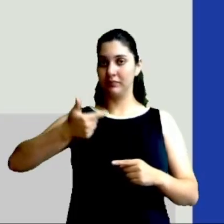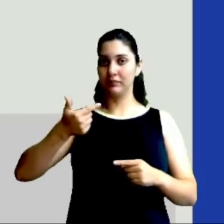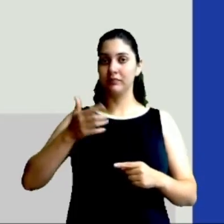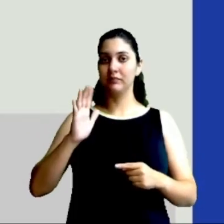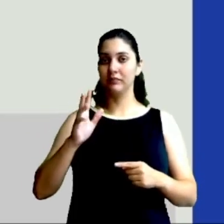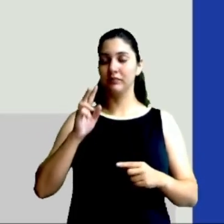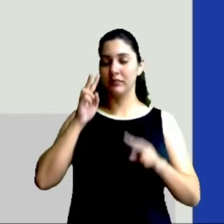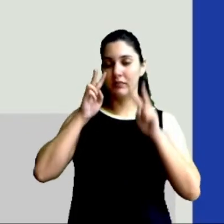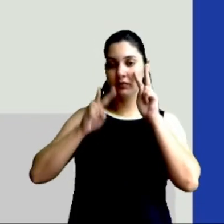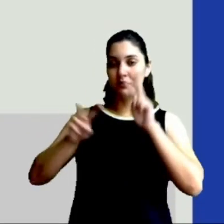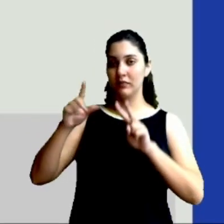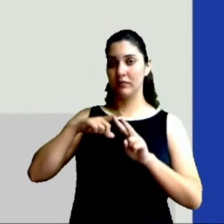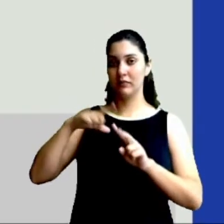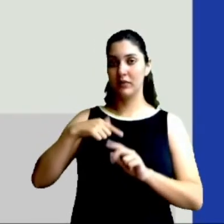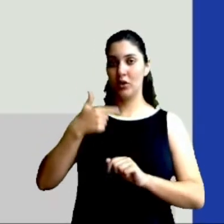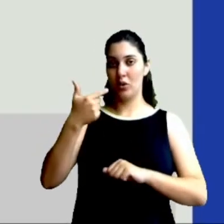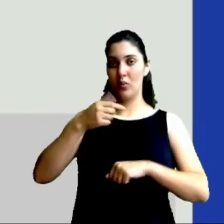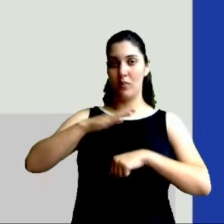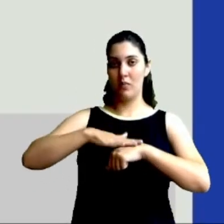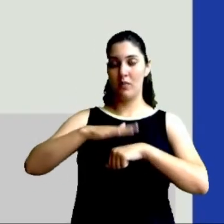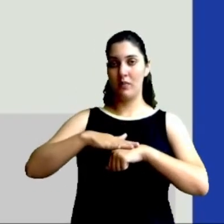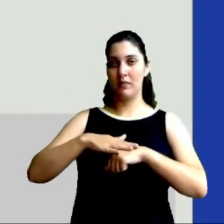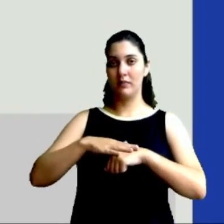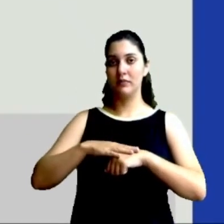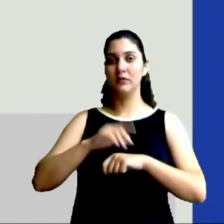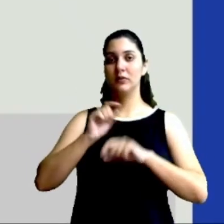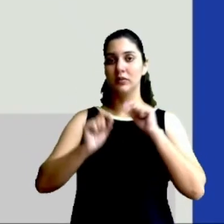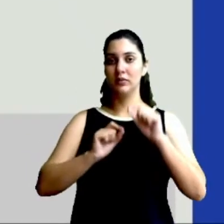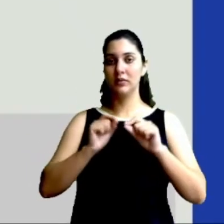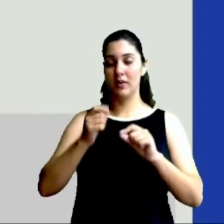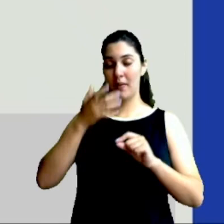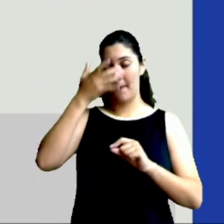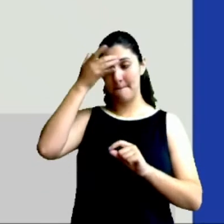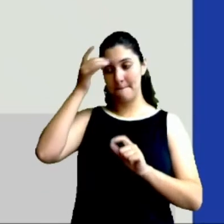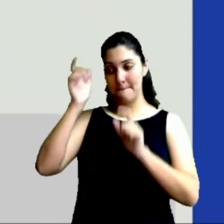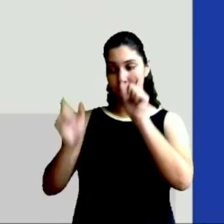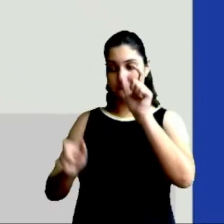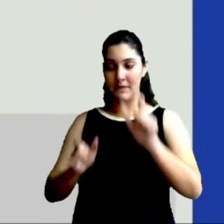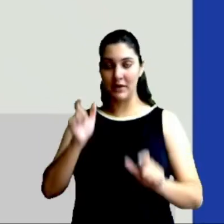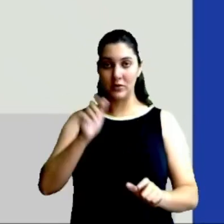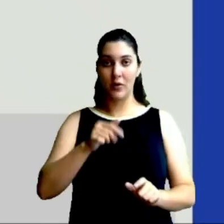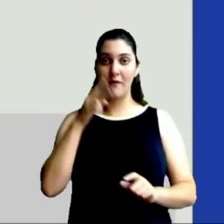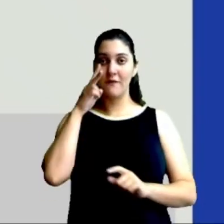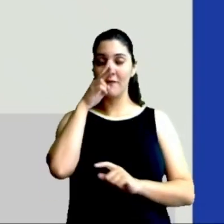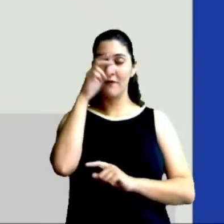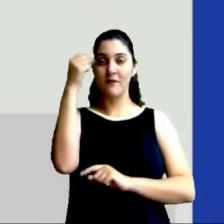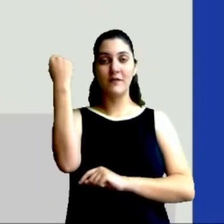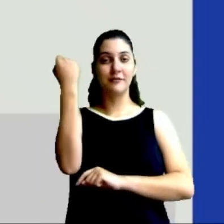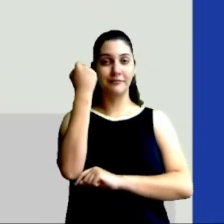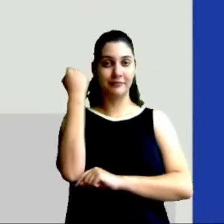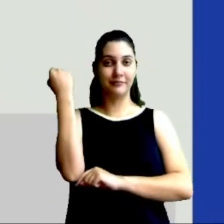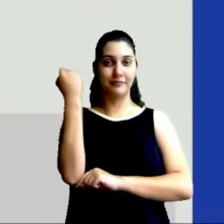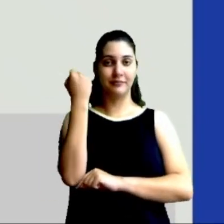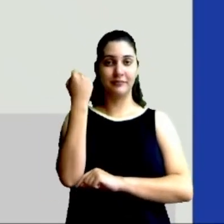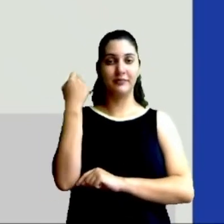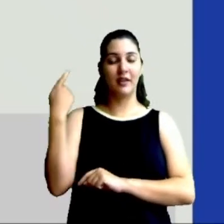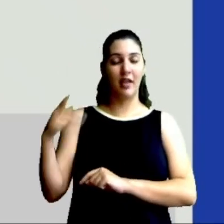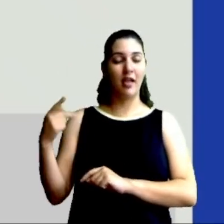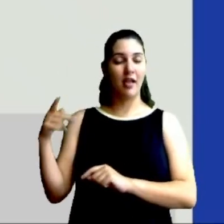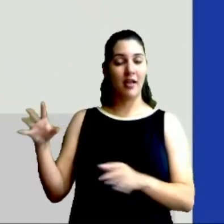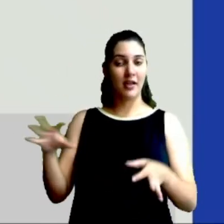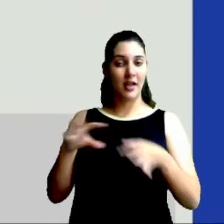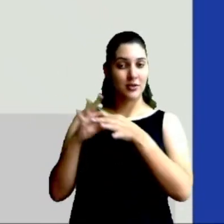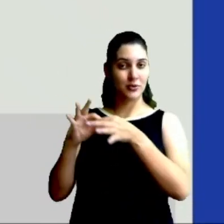ver, a gente tem dois momentos aí com o quê? Com pessoas que estão vitoriosos. Então foi